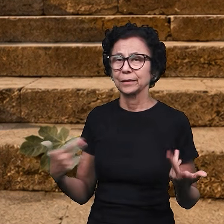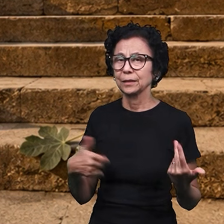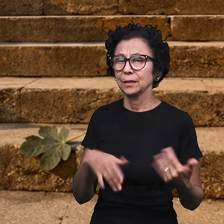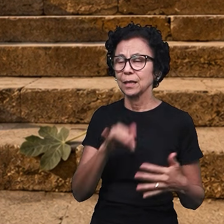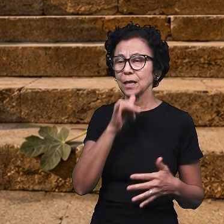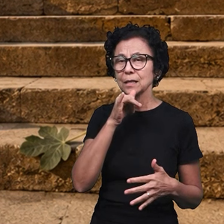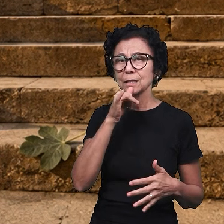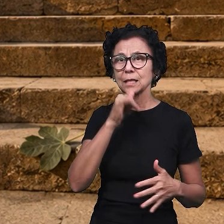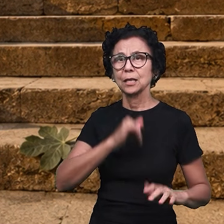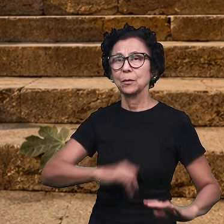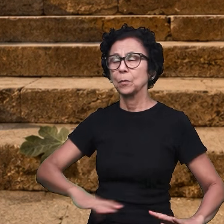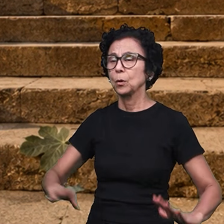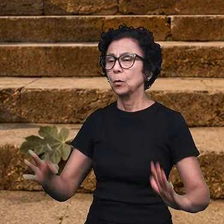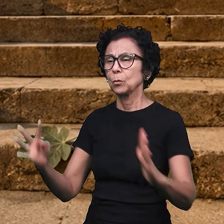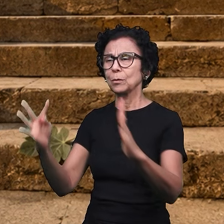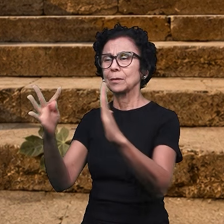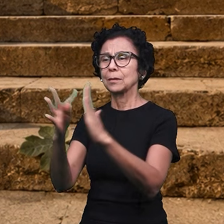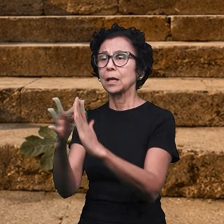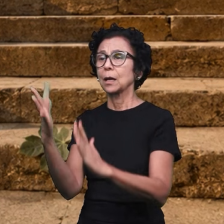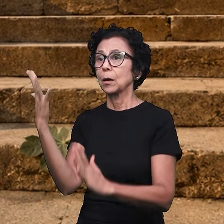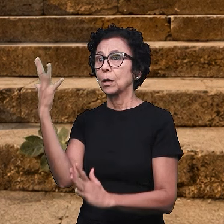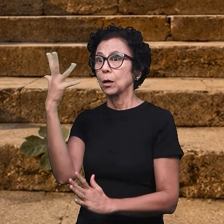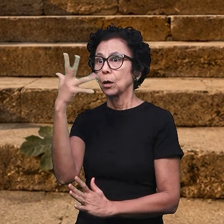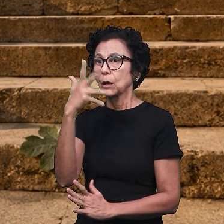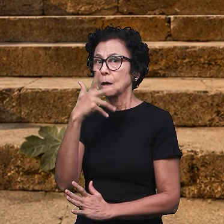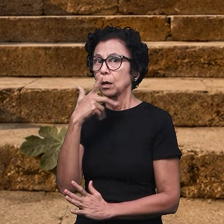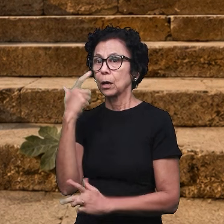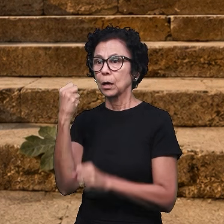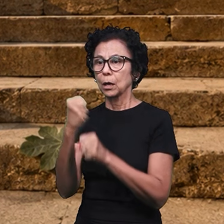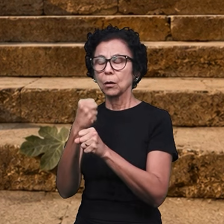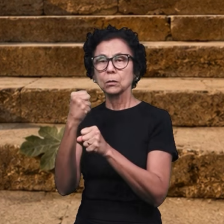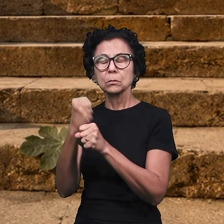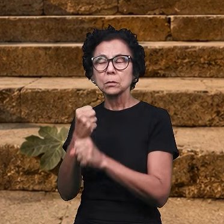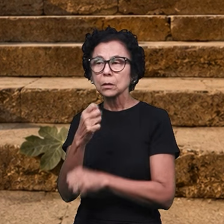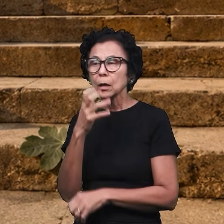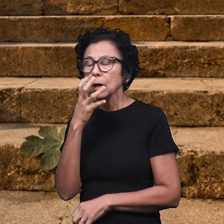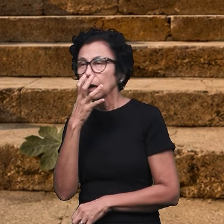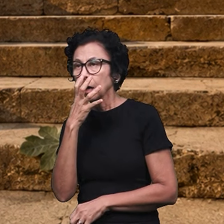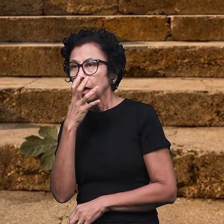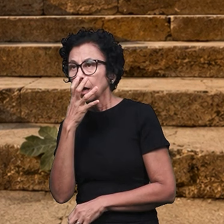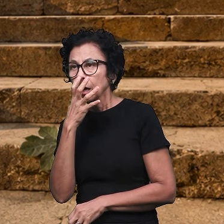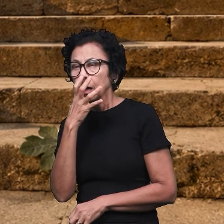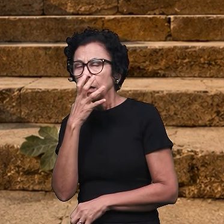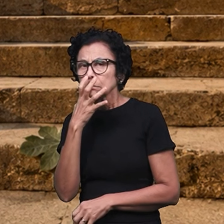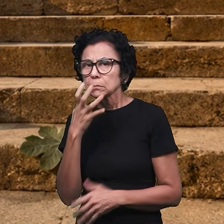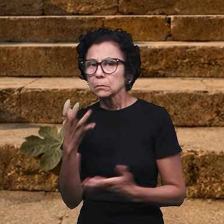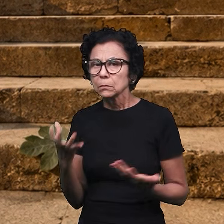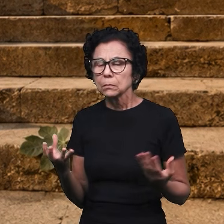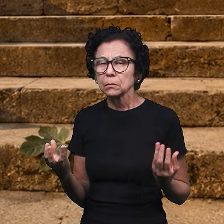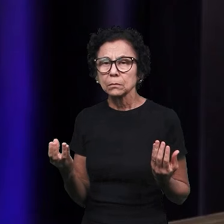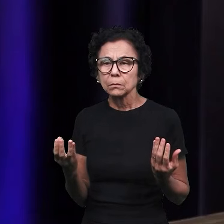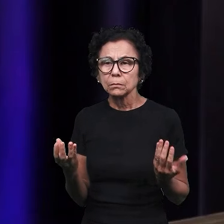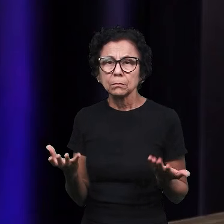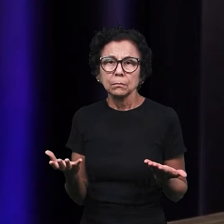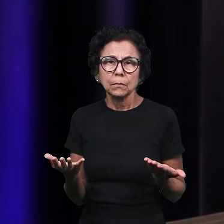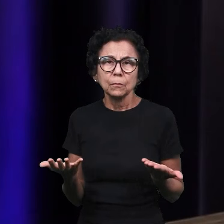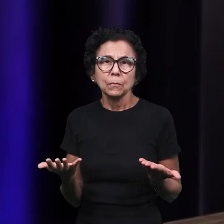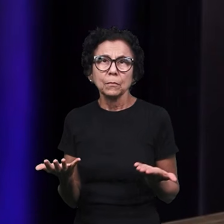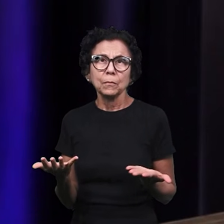no templo. Jesus estava ensinando. O templo ele era uma maravilha, né? Lindo. Uma obra, né? Chamava a atenção.